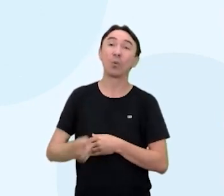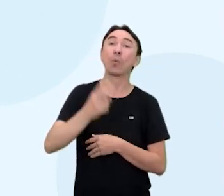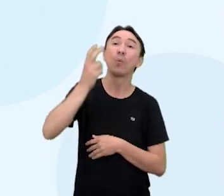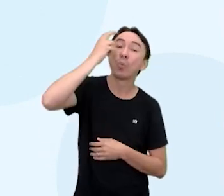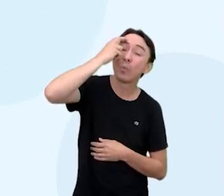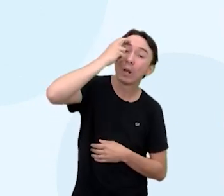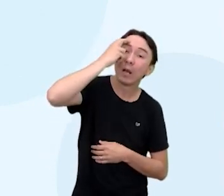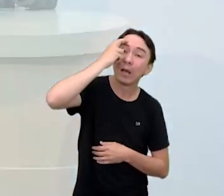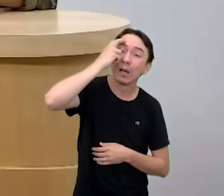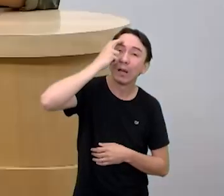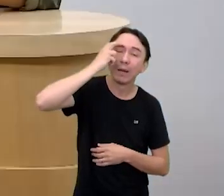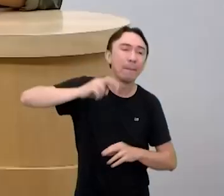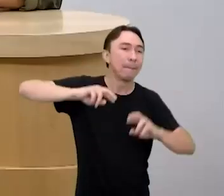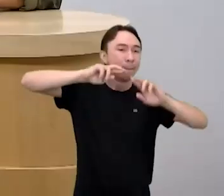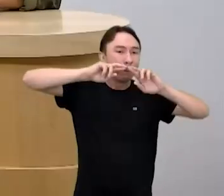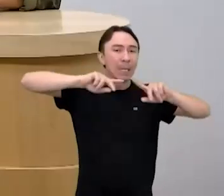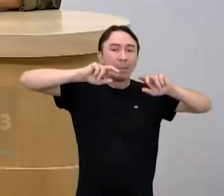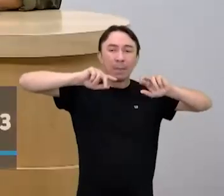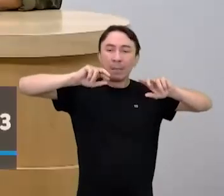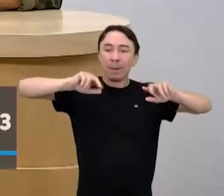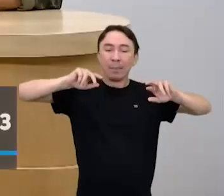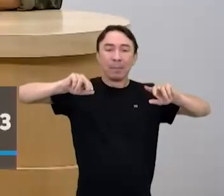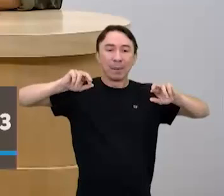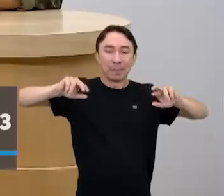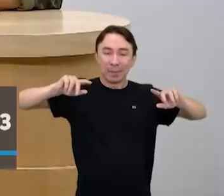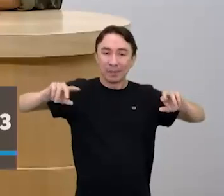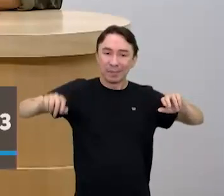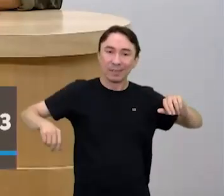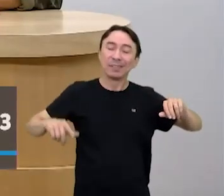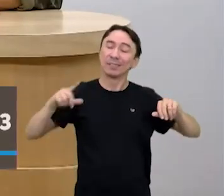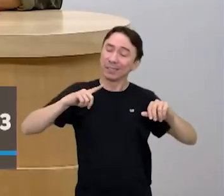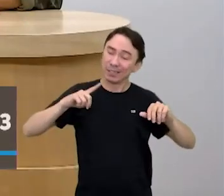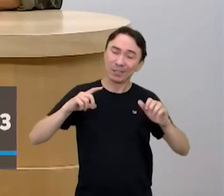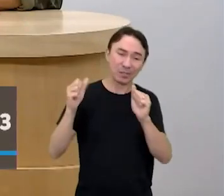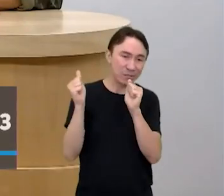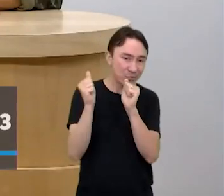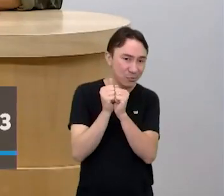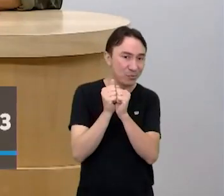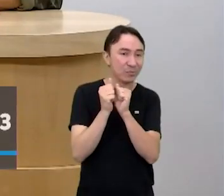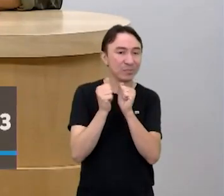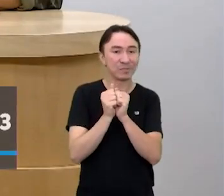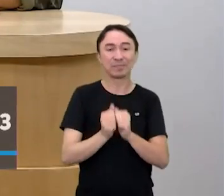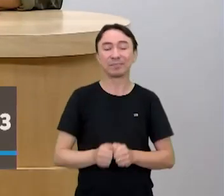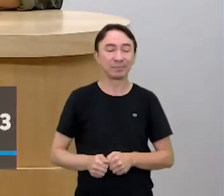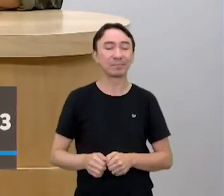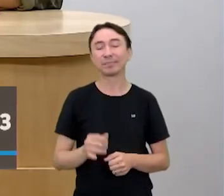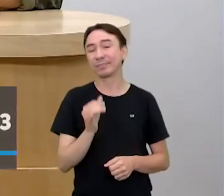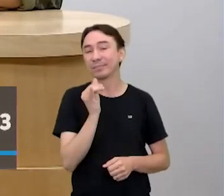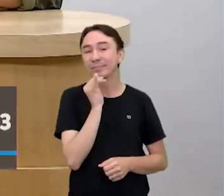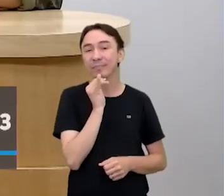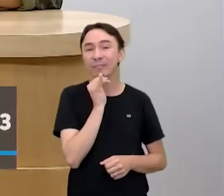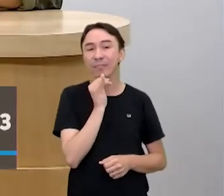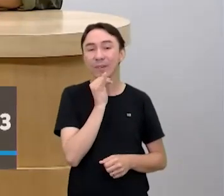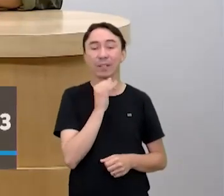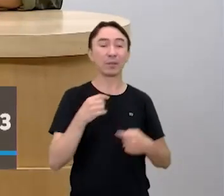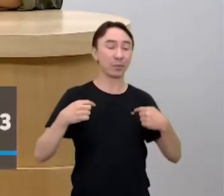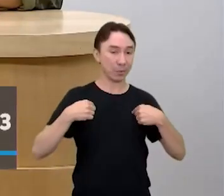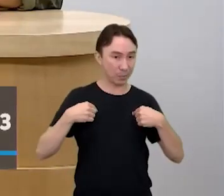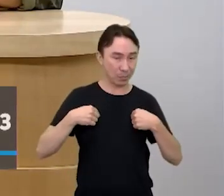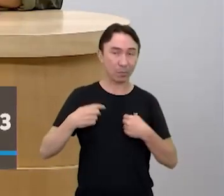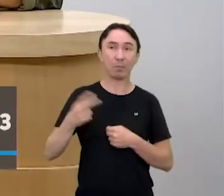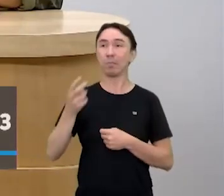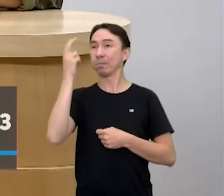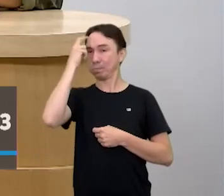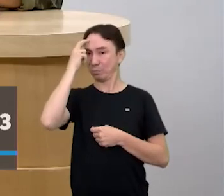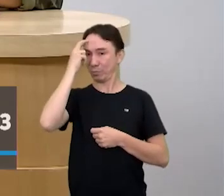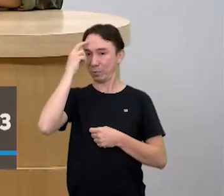várias culturas caminhando juntas no planeta Terra, tá? Estou aqui eu, de uma cultura, e o meu